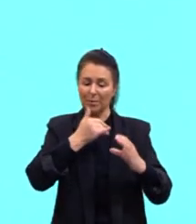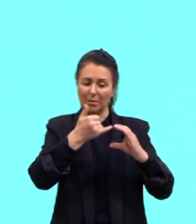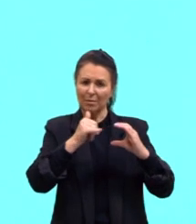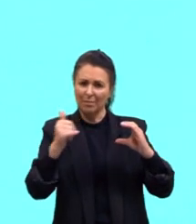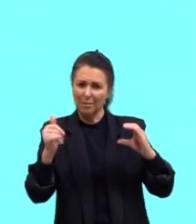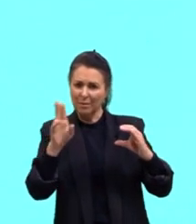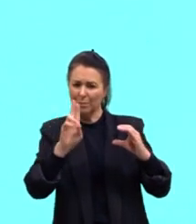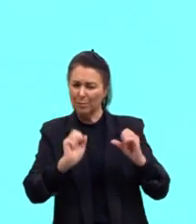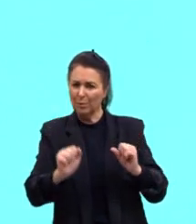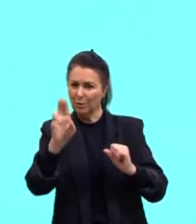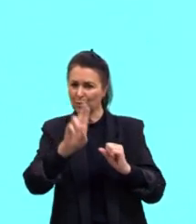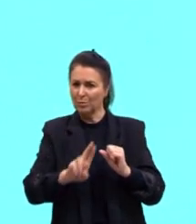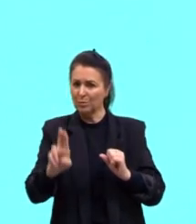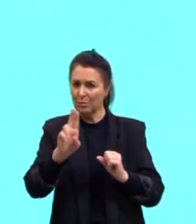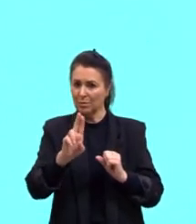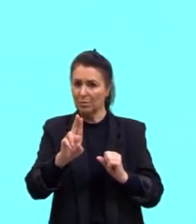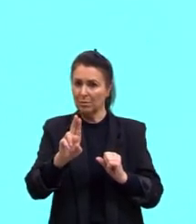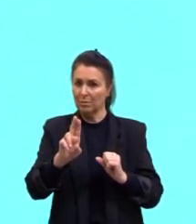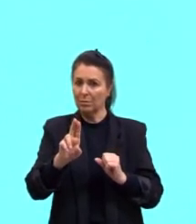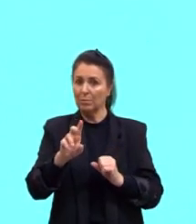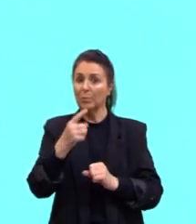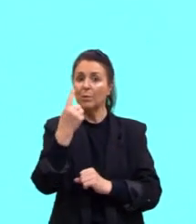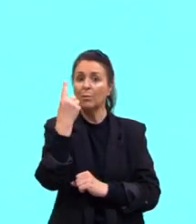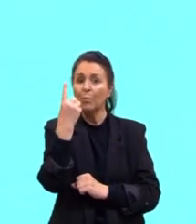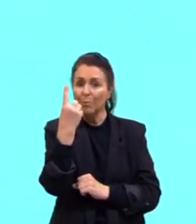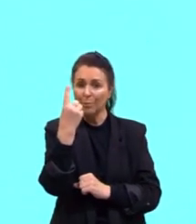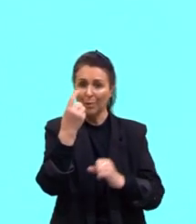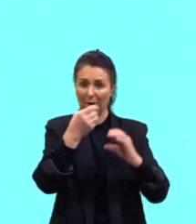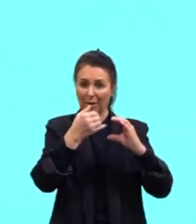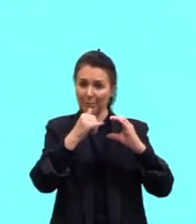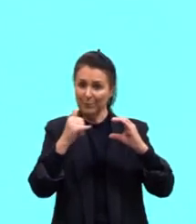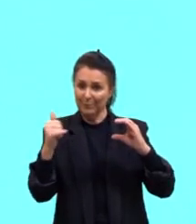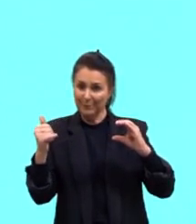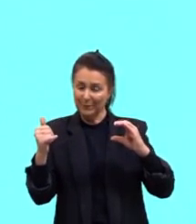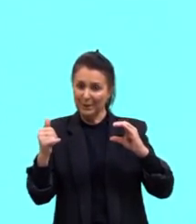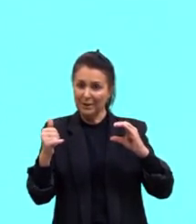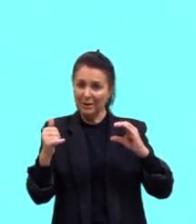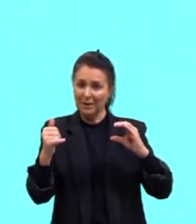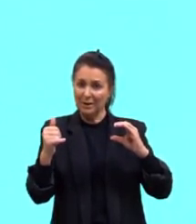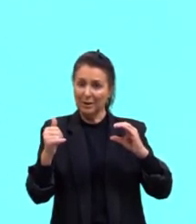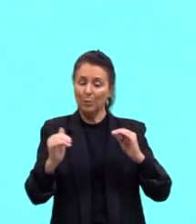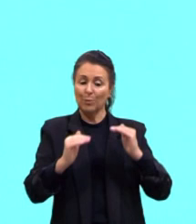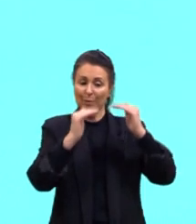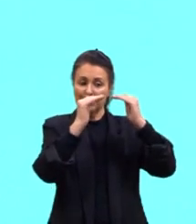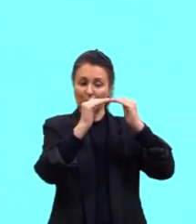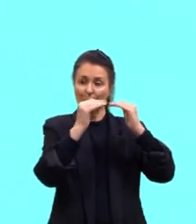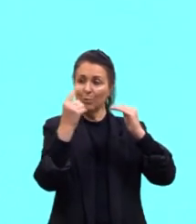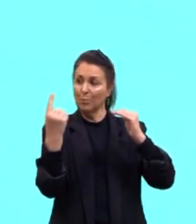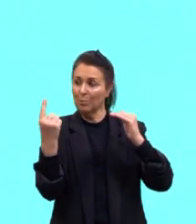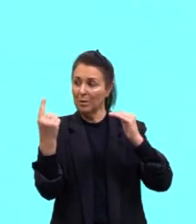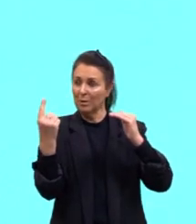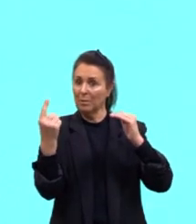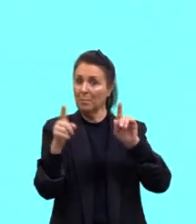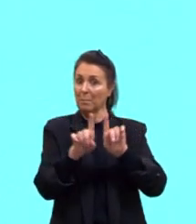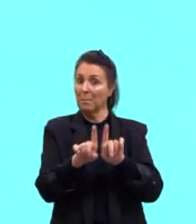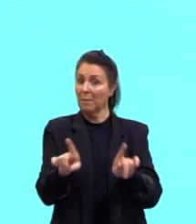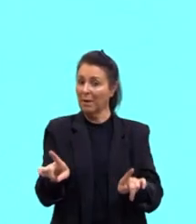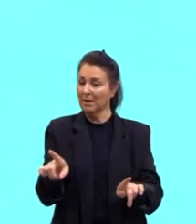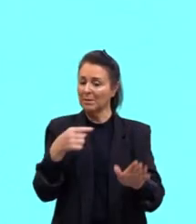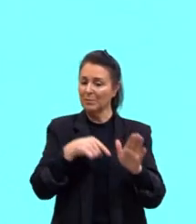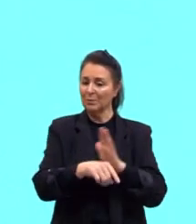mas eu tenho que lembrar que não é uma pilha vou calcular o potencial padrão a força de uma mas eu tenho três